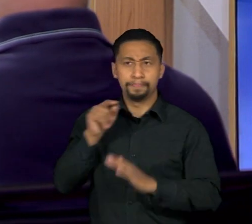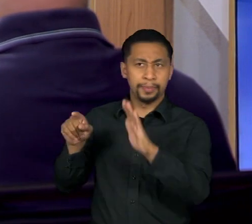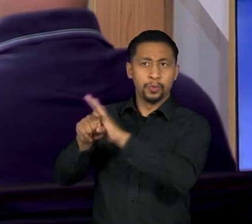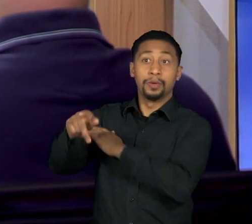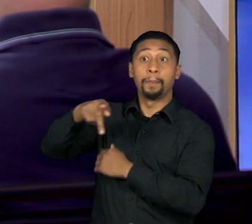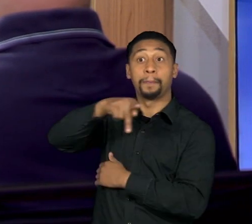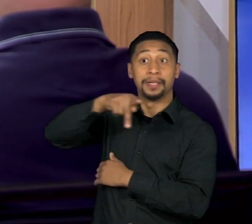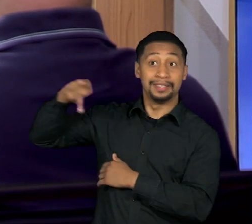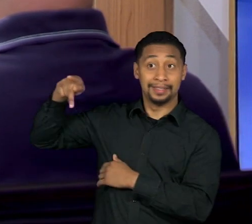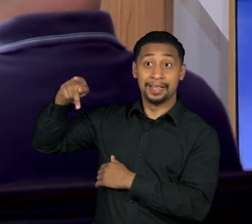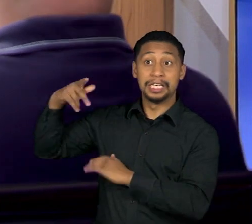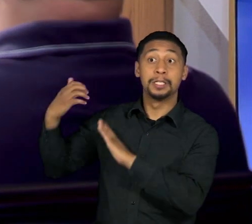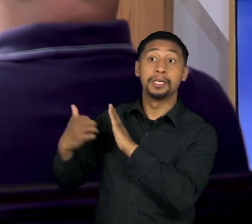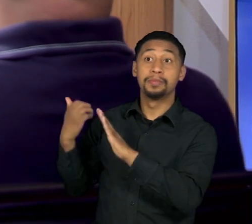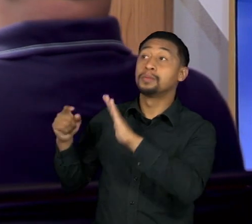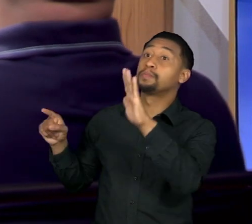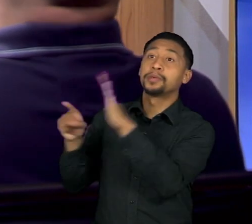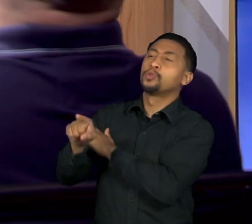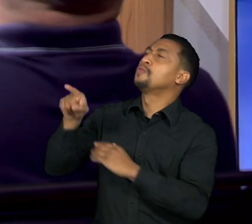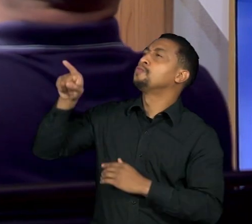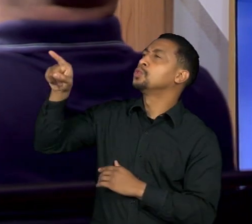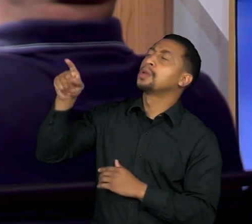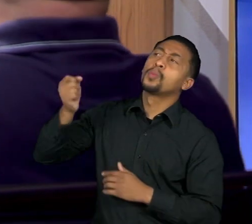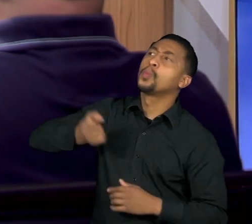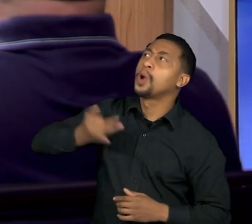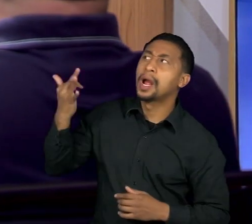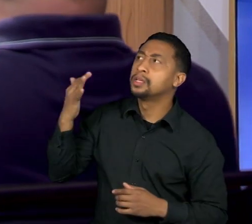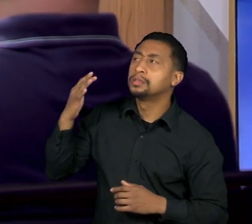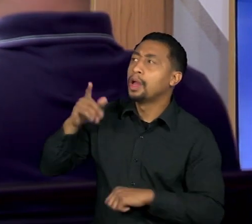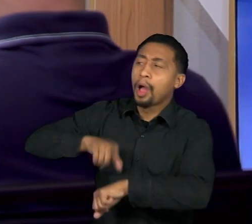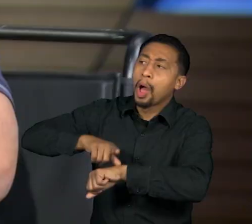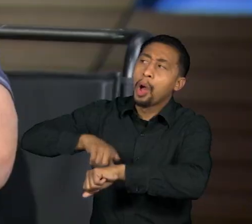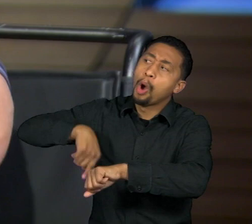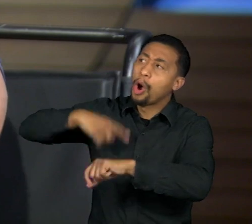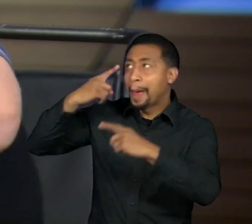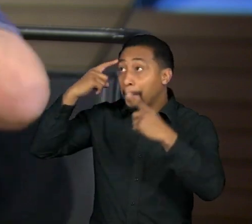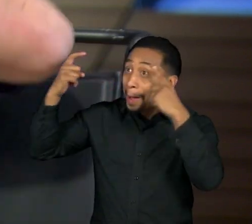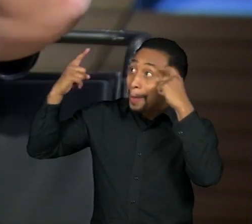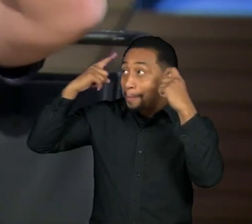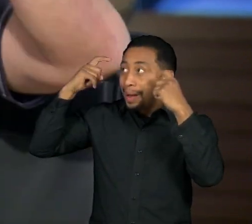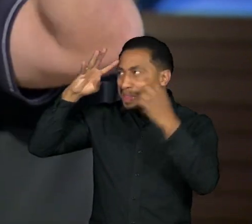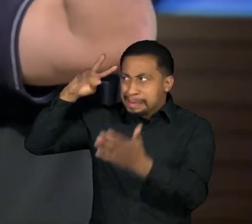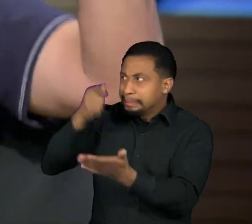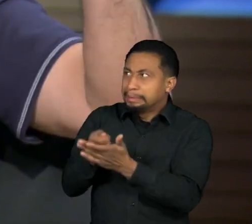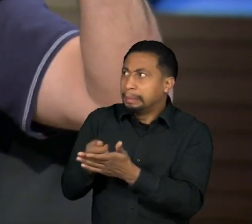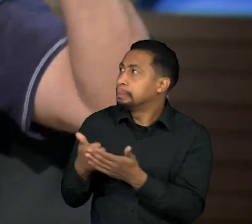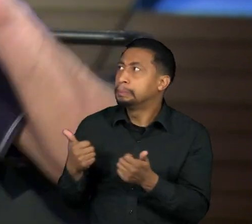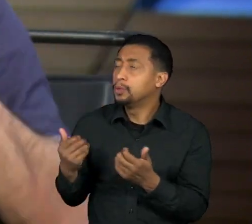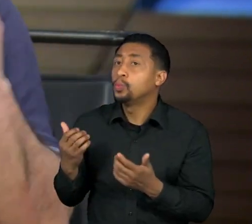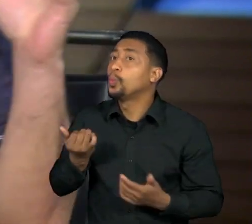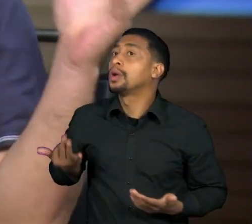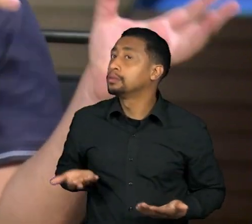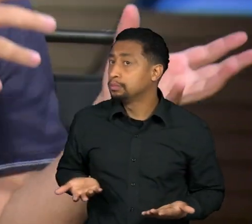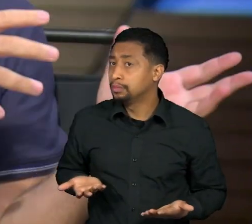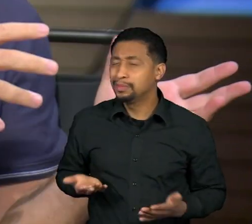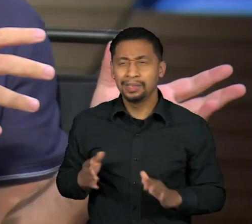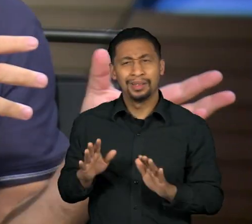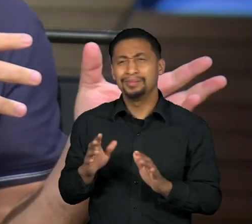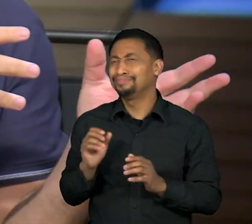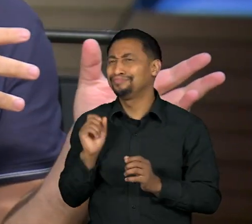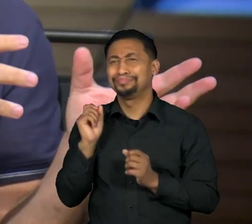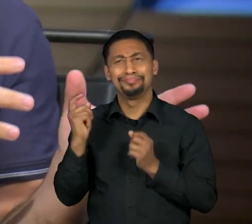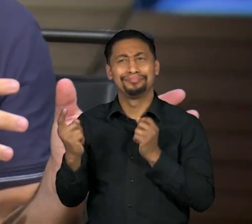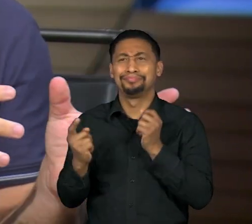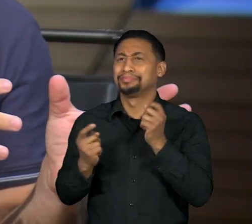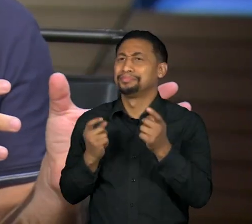1%, talvez, e ele acontece as decisões criativas, uma vez ou outra, que são as que muitas vezes